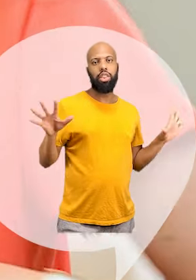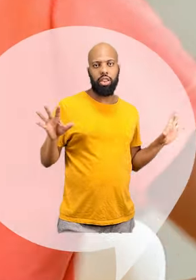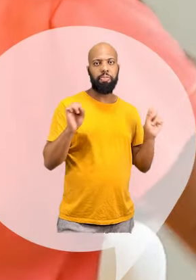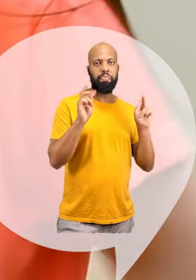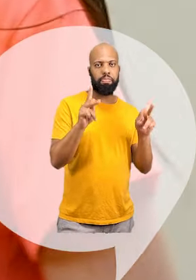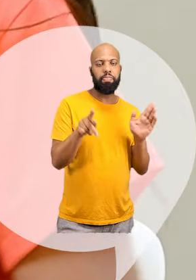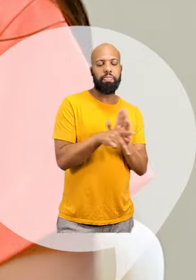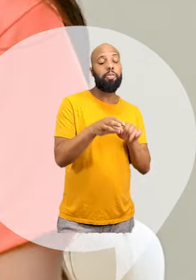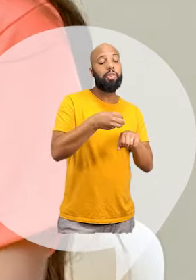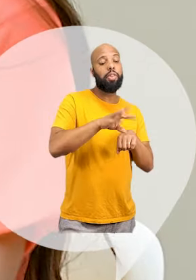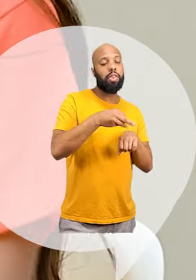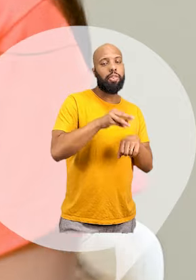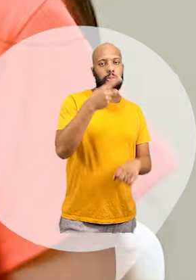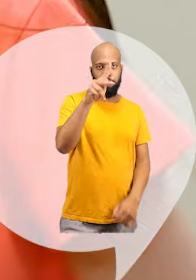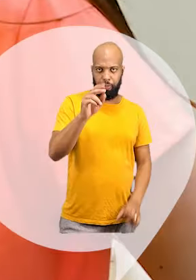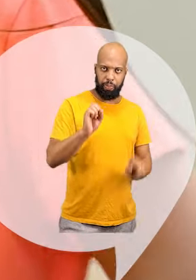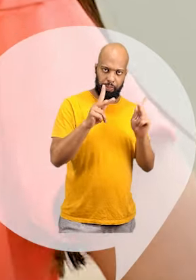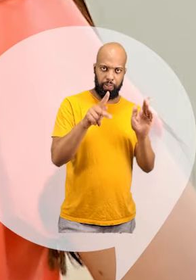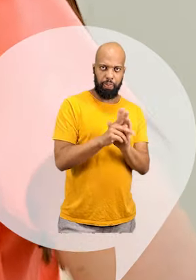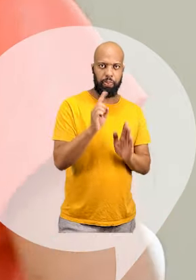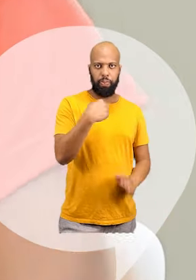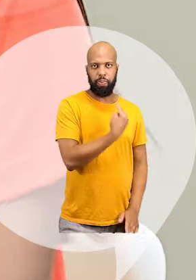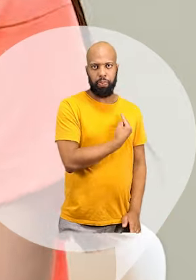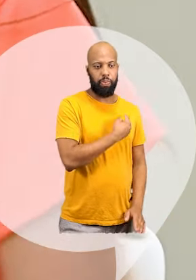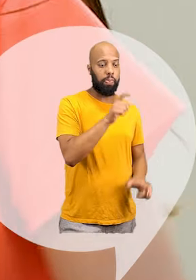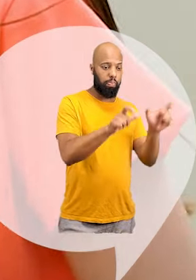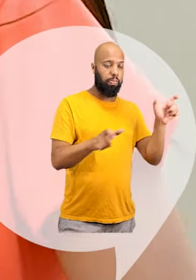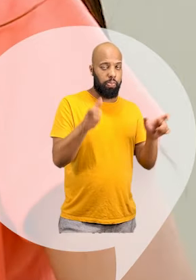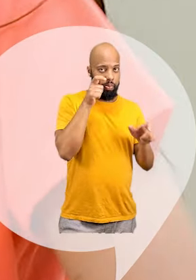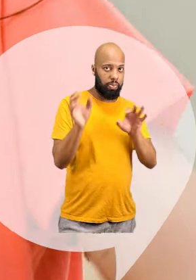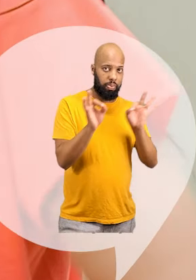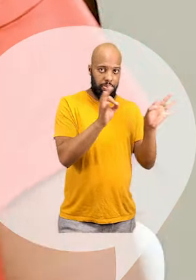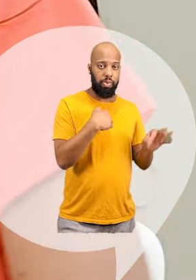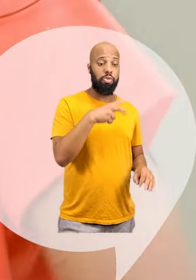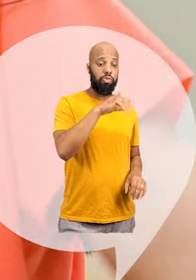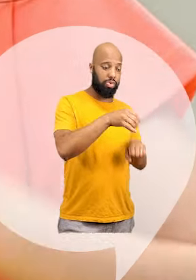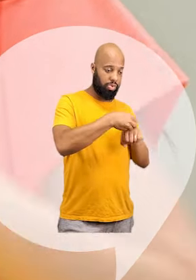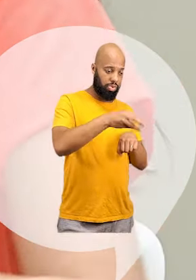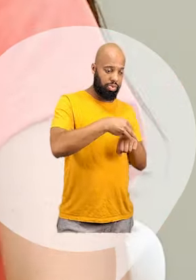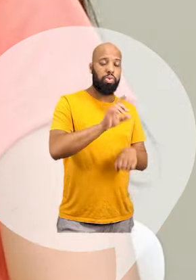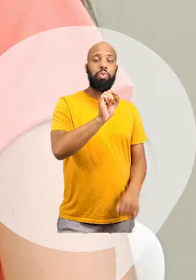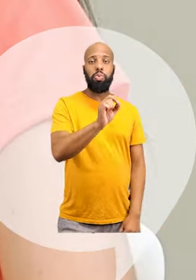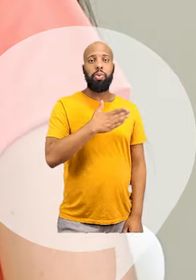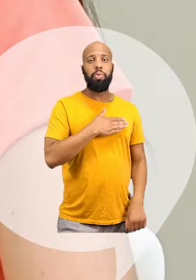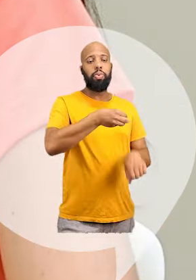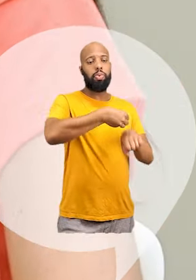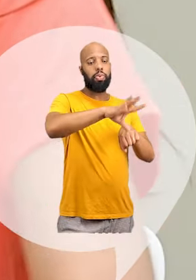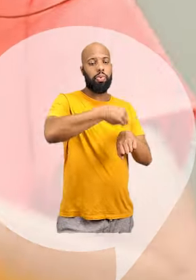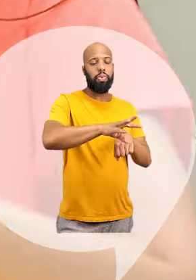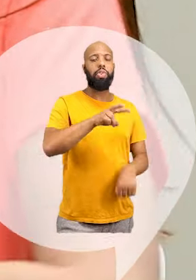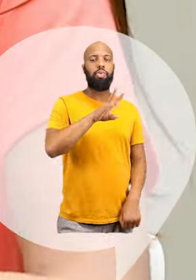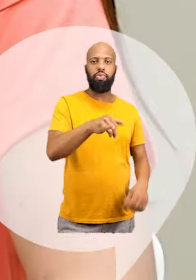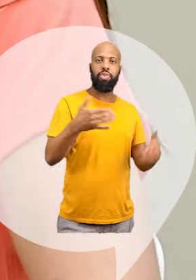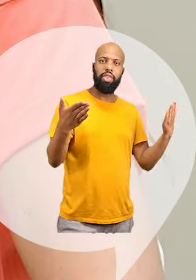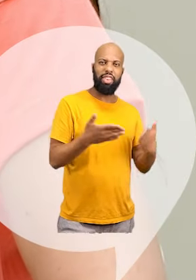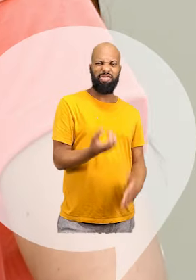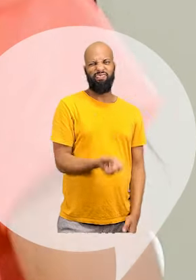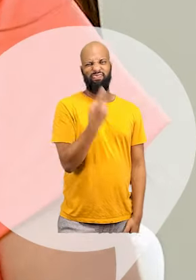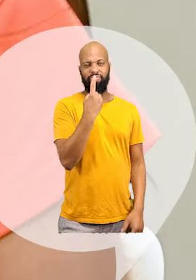livre ali as recomendações para o nosso pessoal eu vou recomendar minha recomendação vai ser olha meio